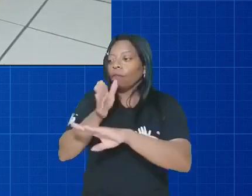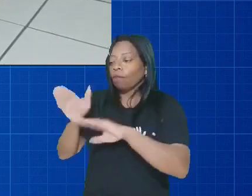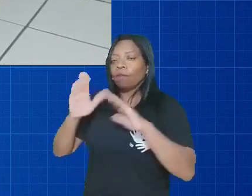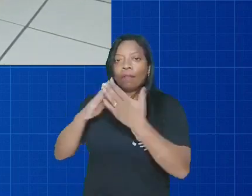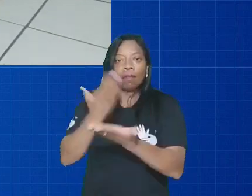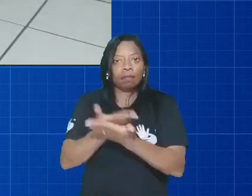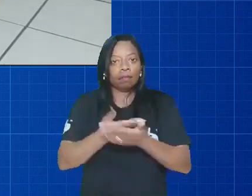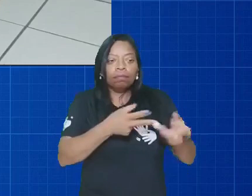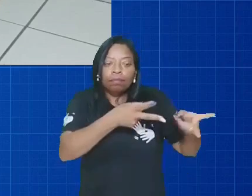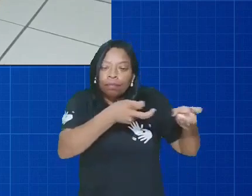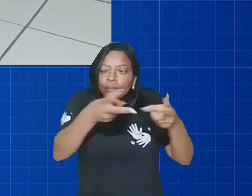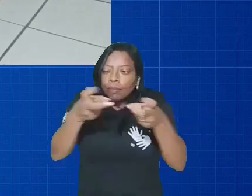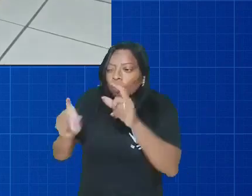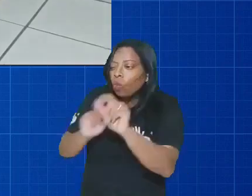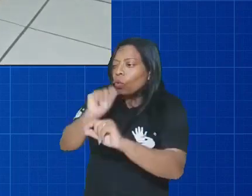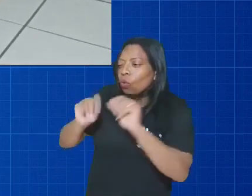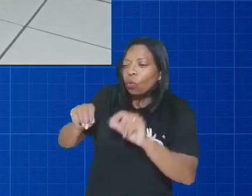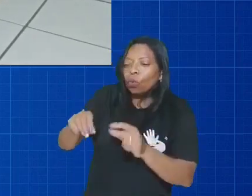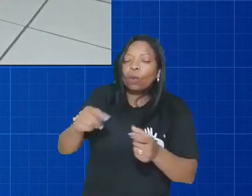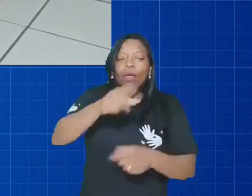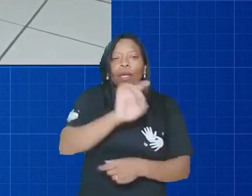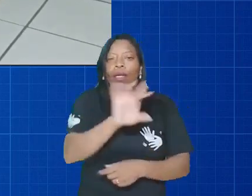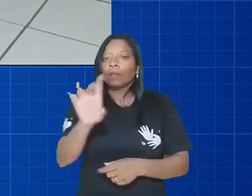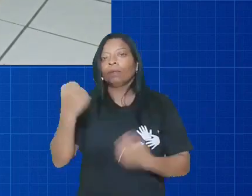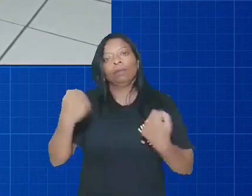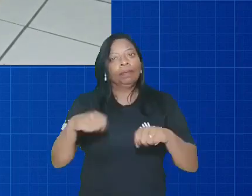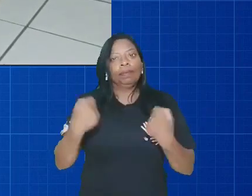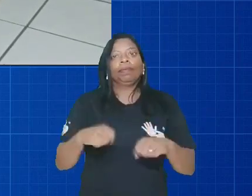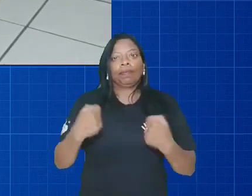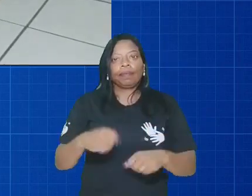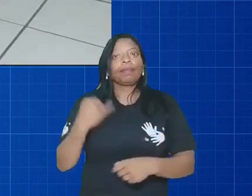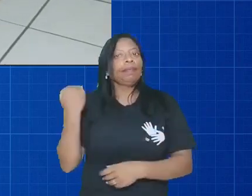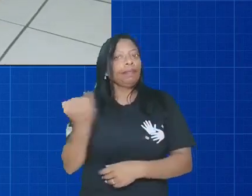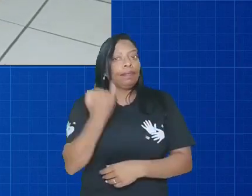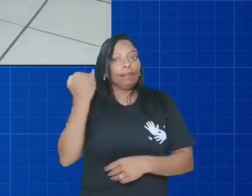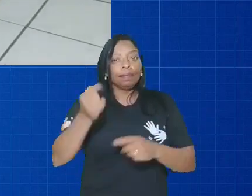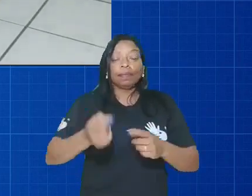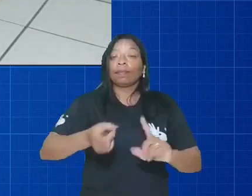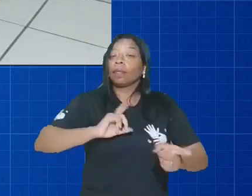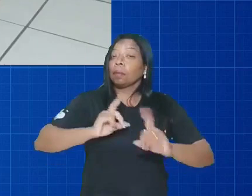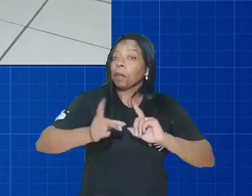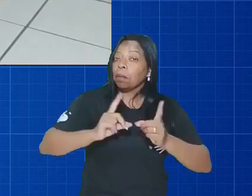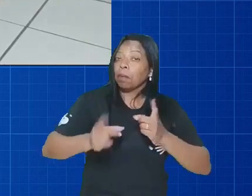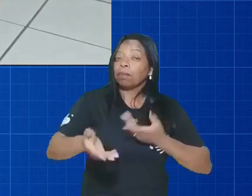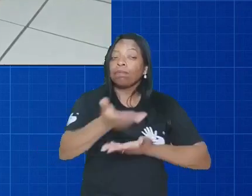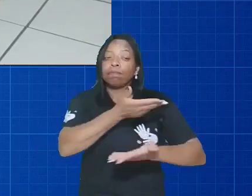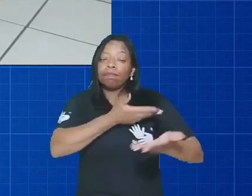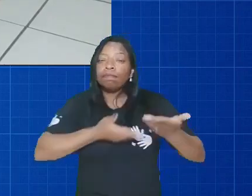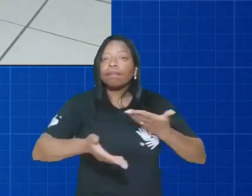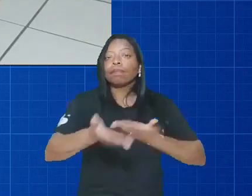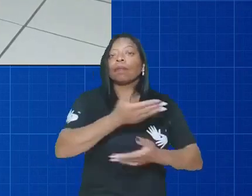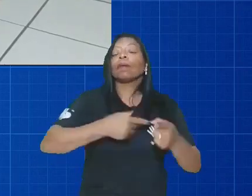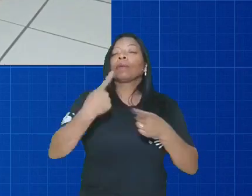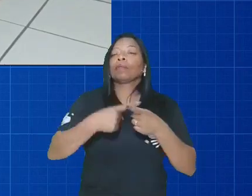tem alguma necessidade e importância. Então, isso é importante para dizer também, né? A gente sabe que a